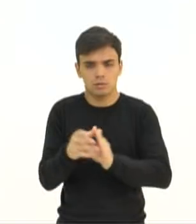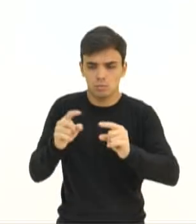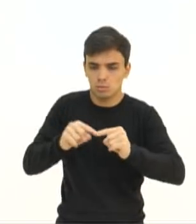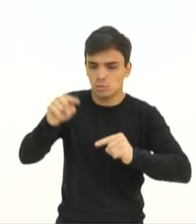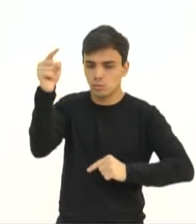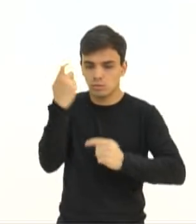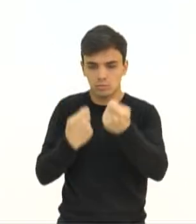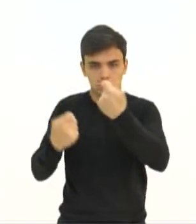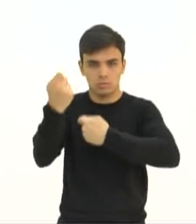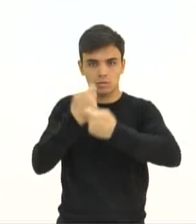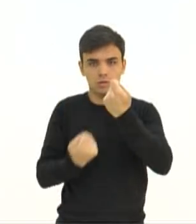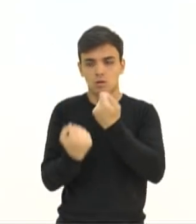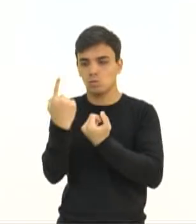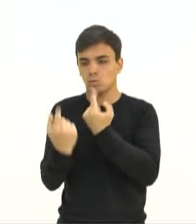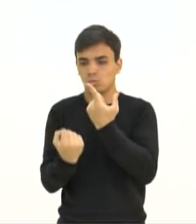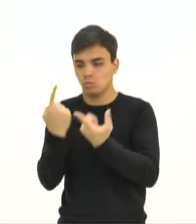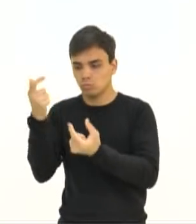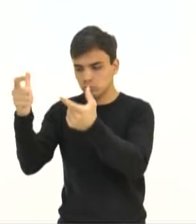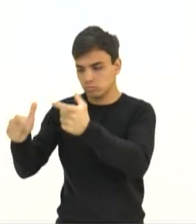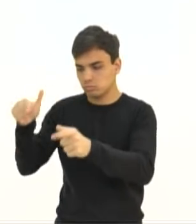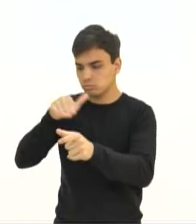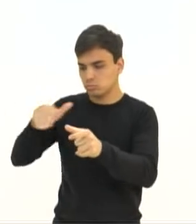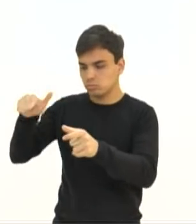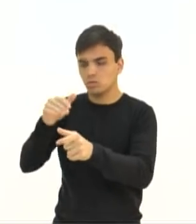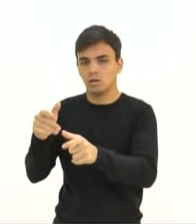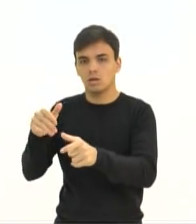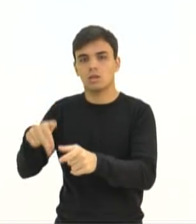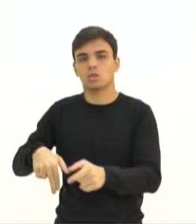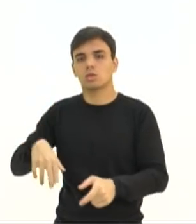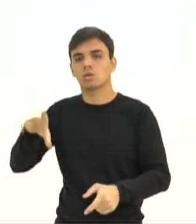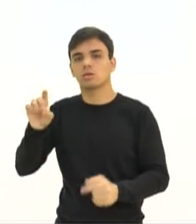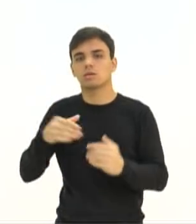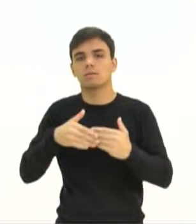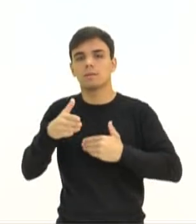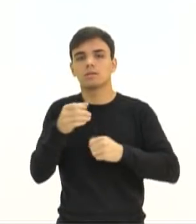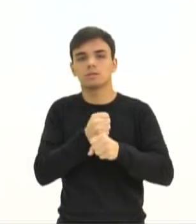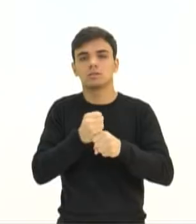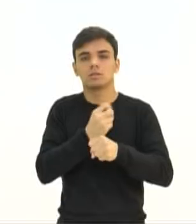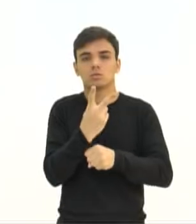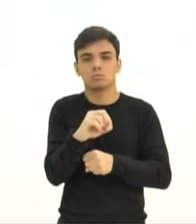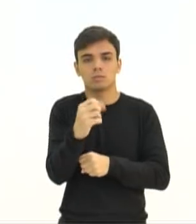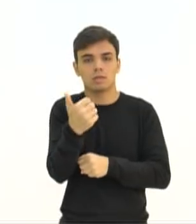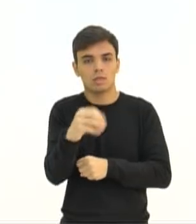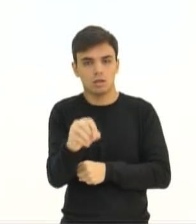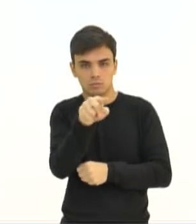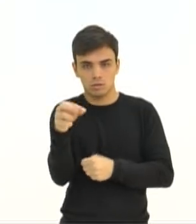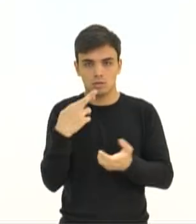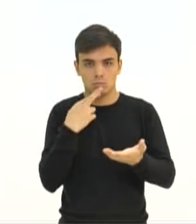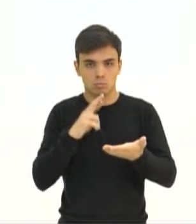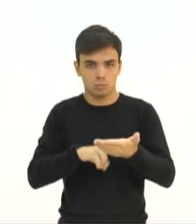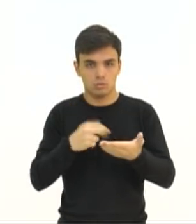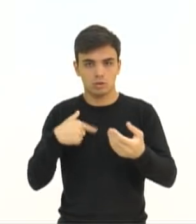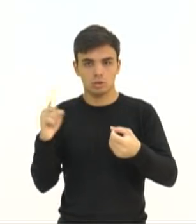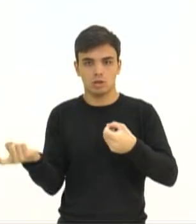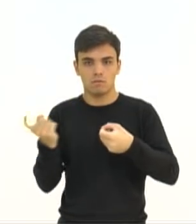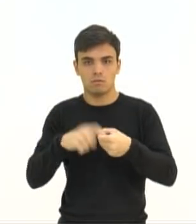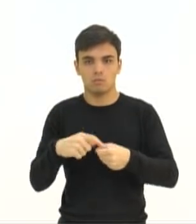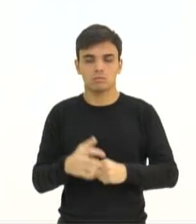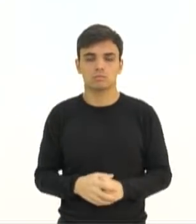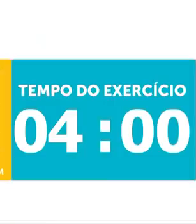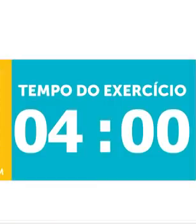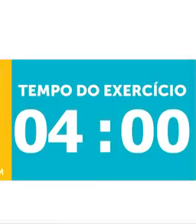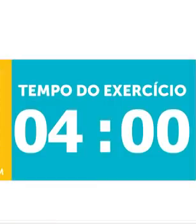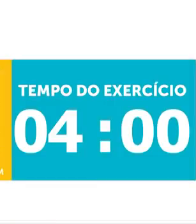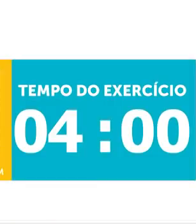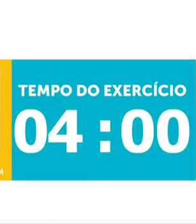econômico de algumas áreas do Nordeste a partir de 2010? Então respondam para mim, a gente já volta para corrigir.